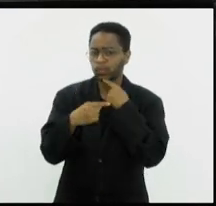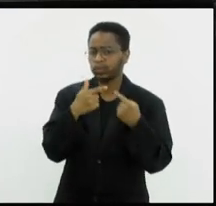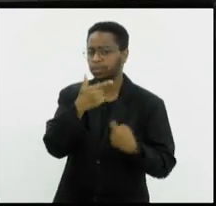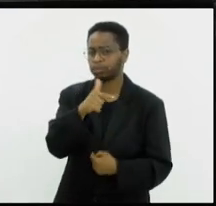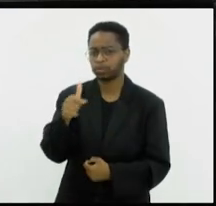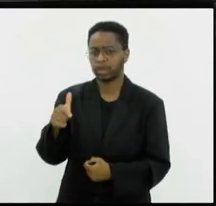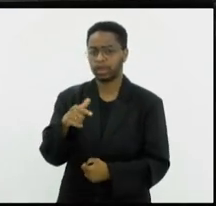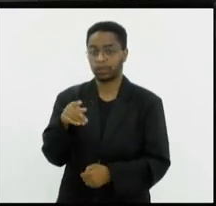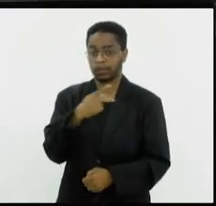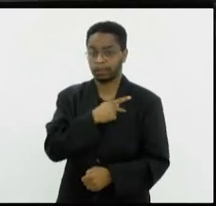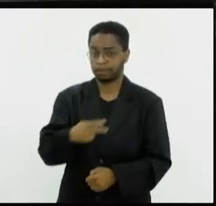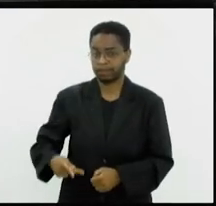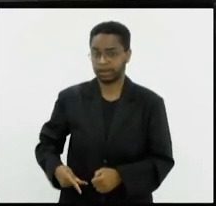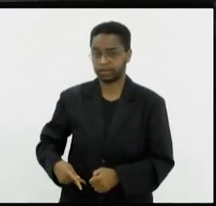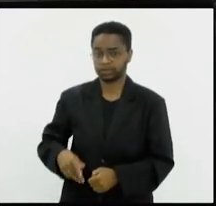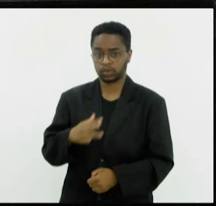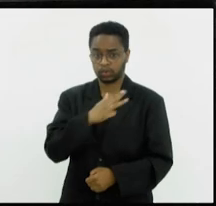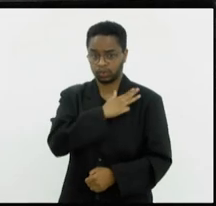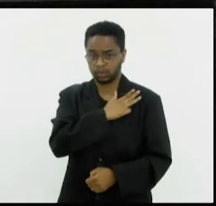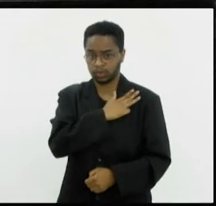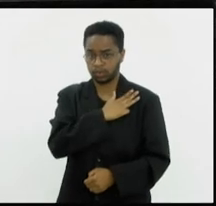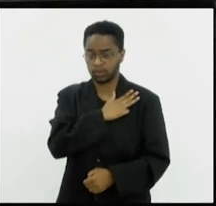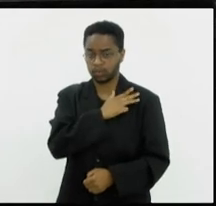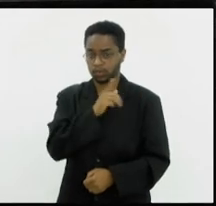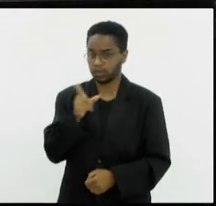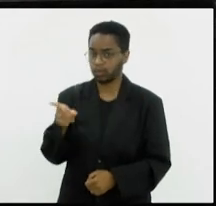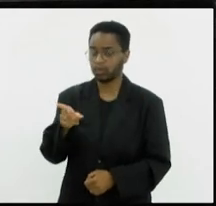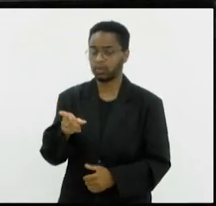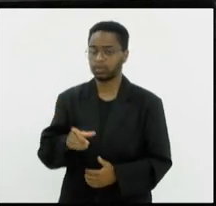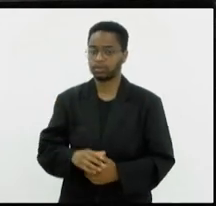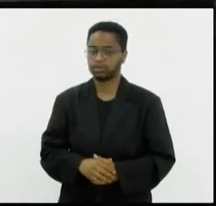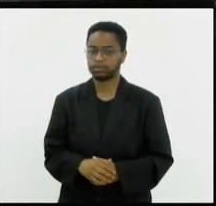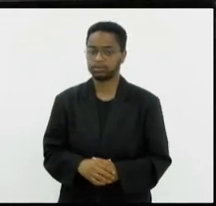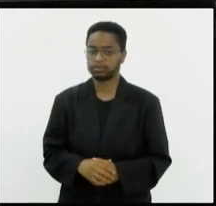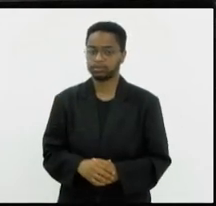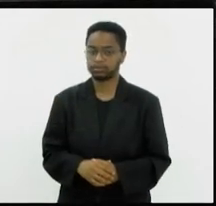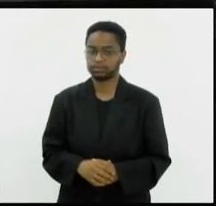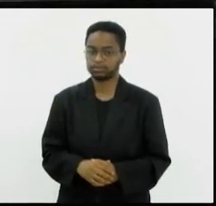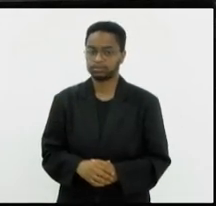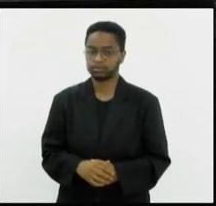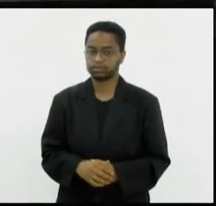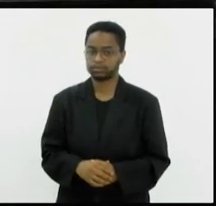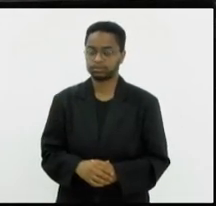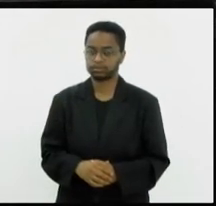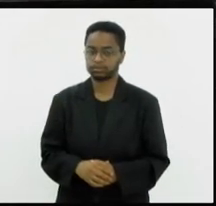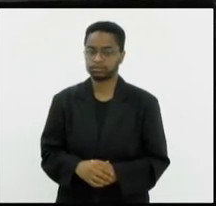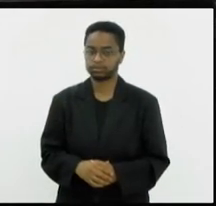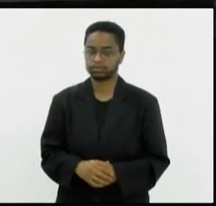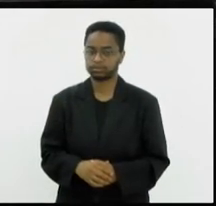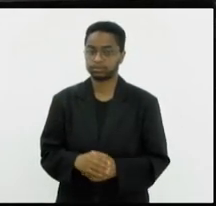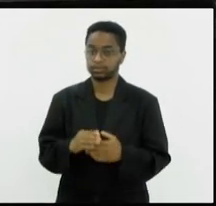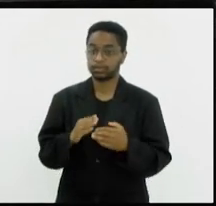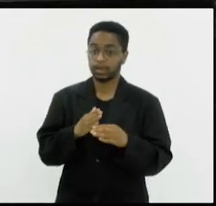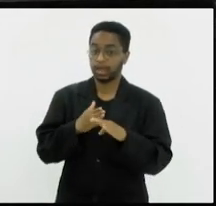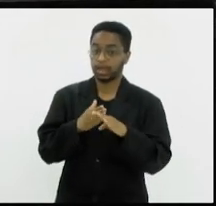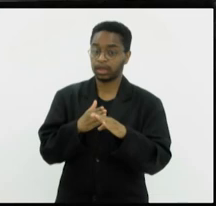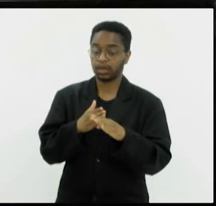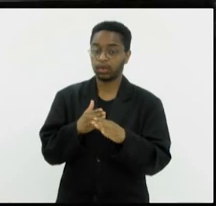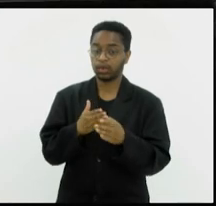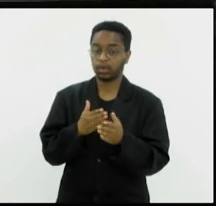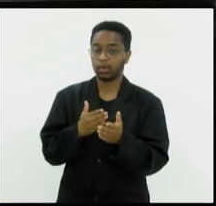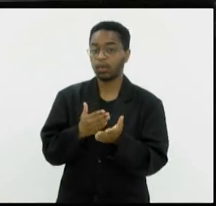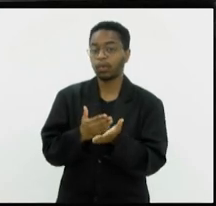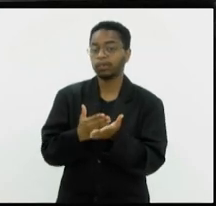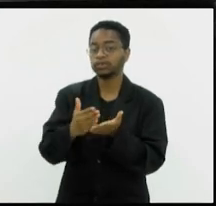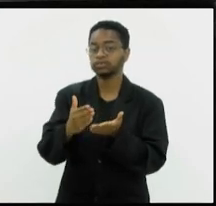que o Presidente da República o luí Inácio Lula da Silva entrou num estado de coma